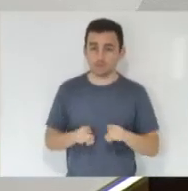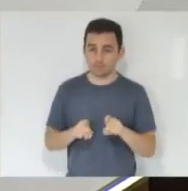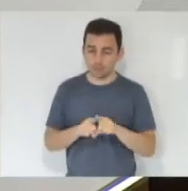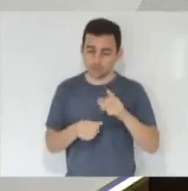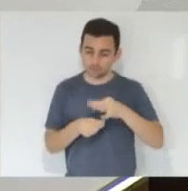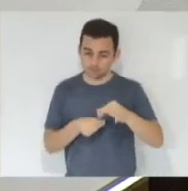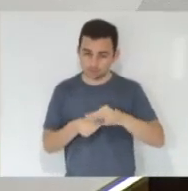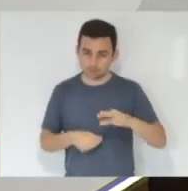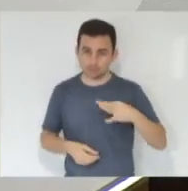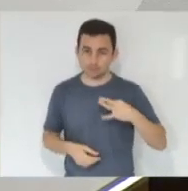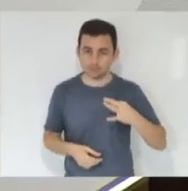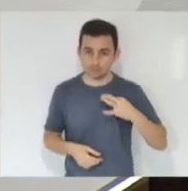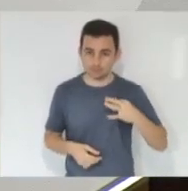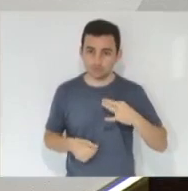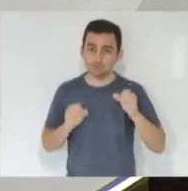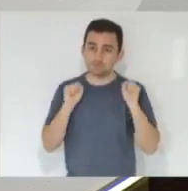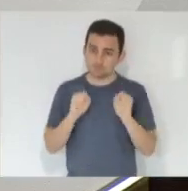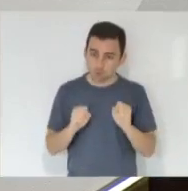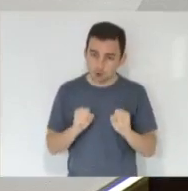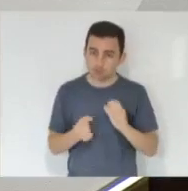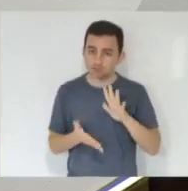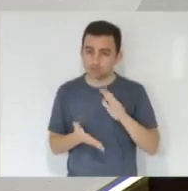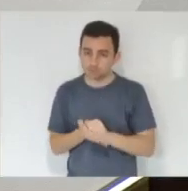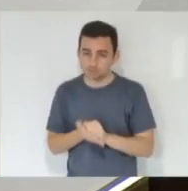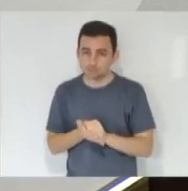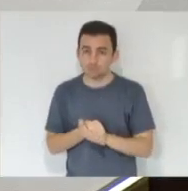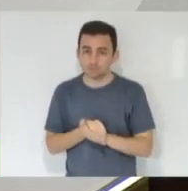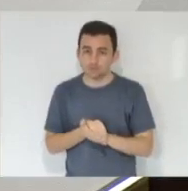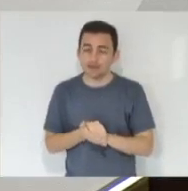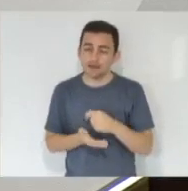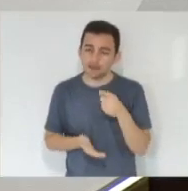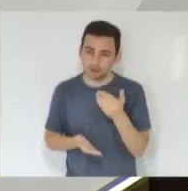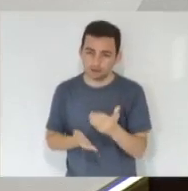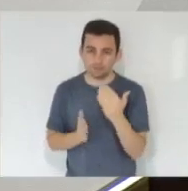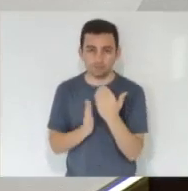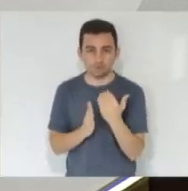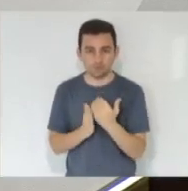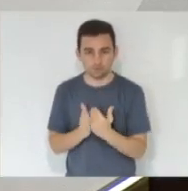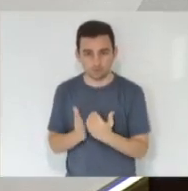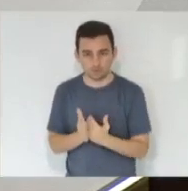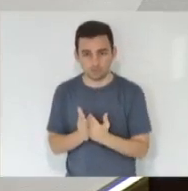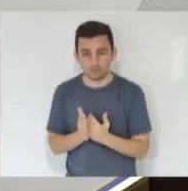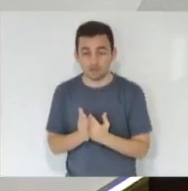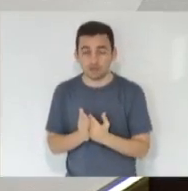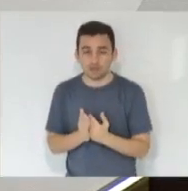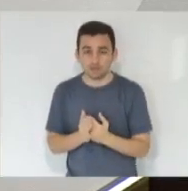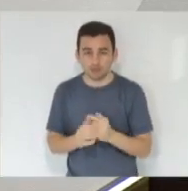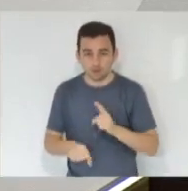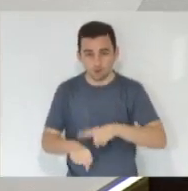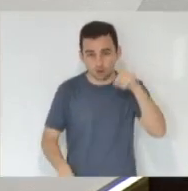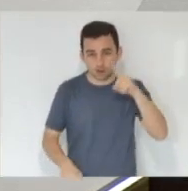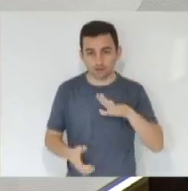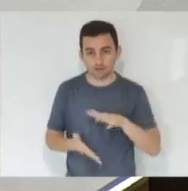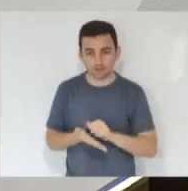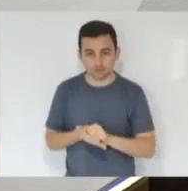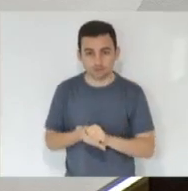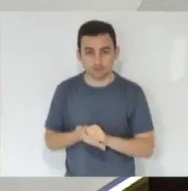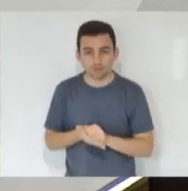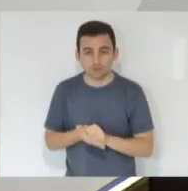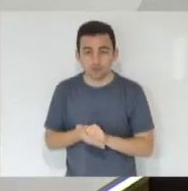fins lucrativos possam se registrar no programa. Ao se cadastrar, automaticamente uma